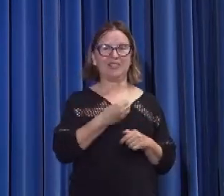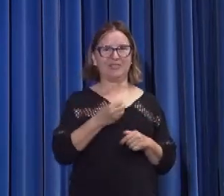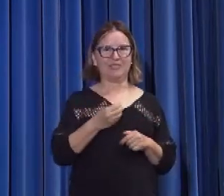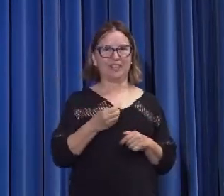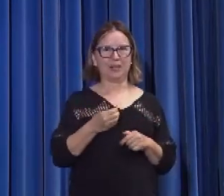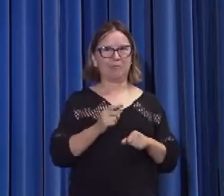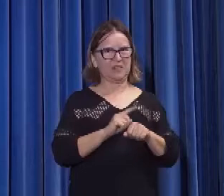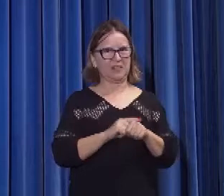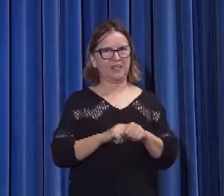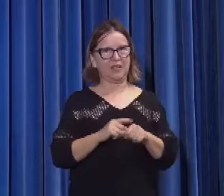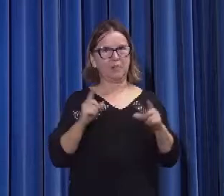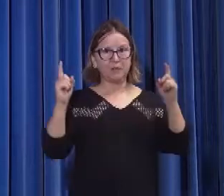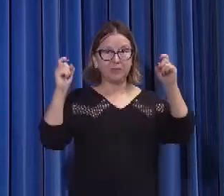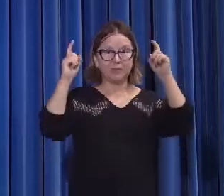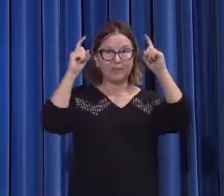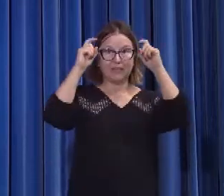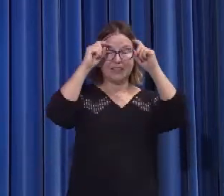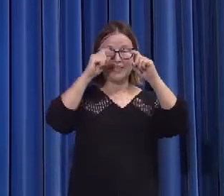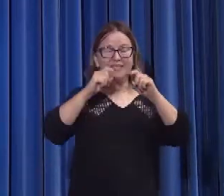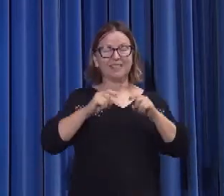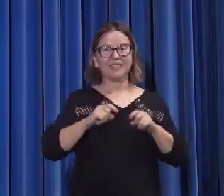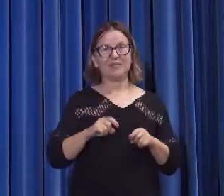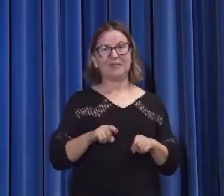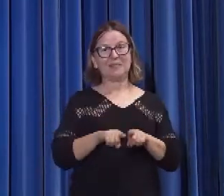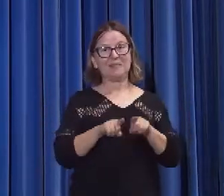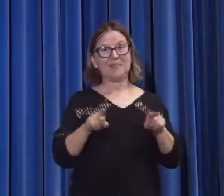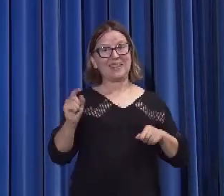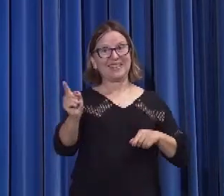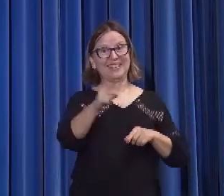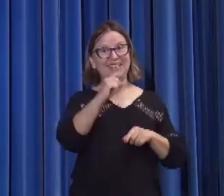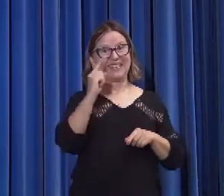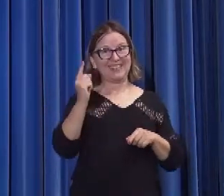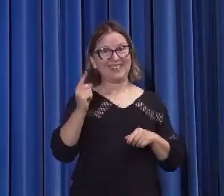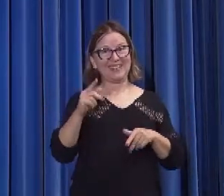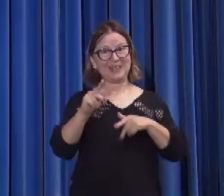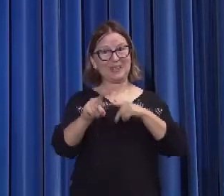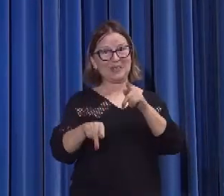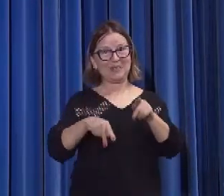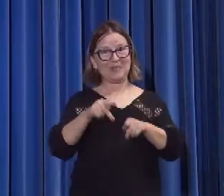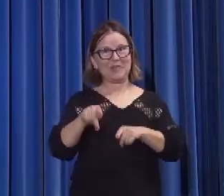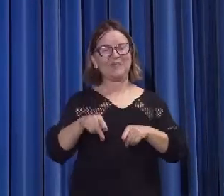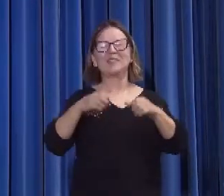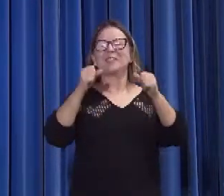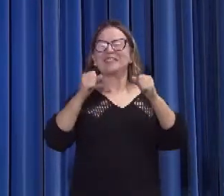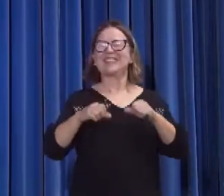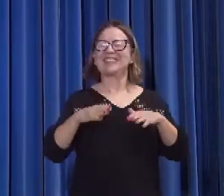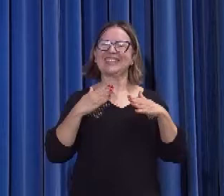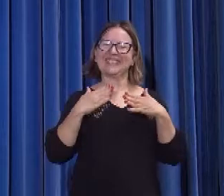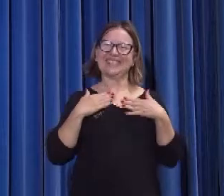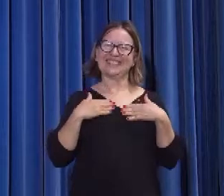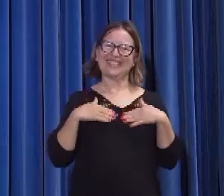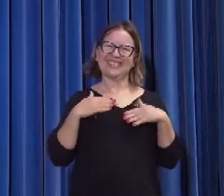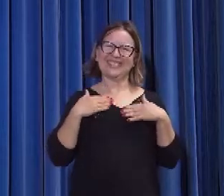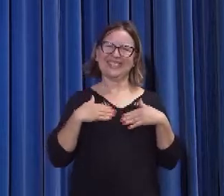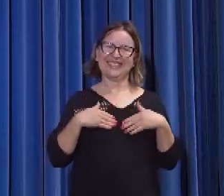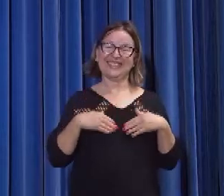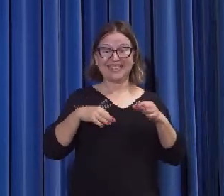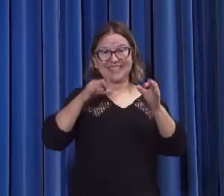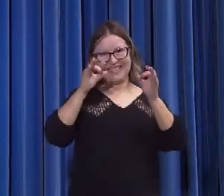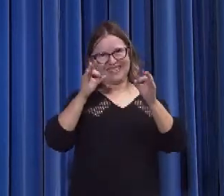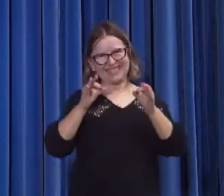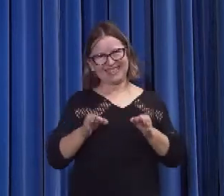difíceis. Mas somos um povo que pode descansar na